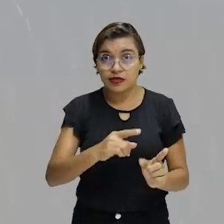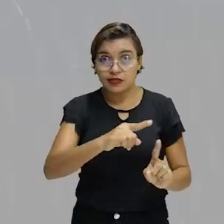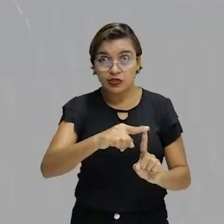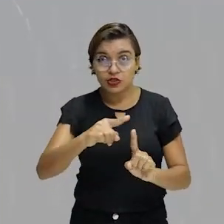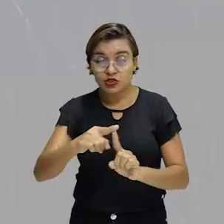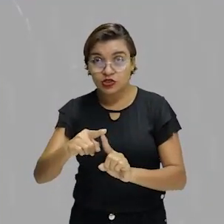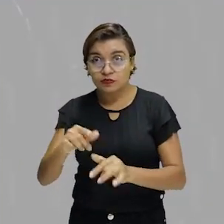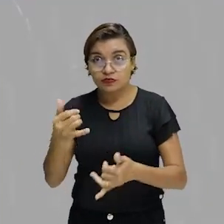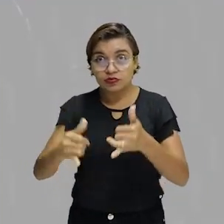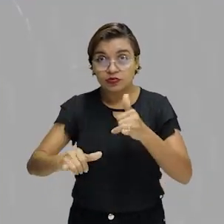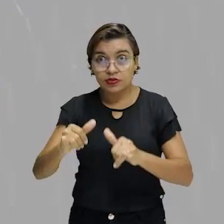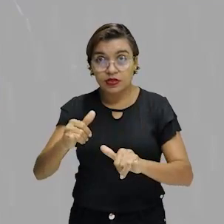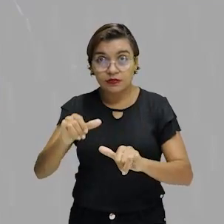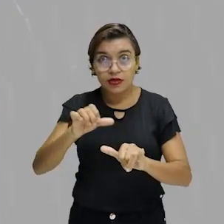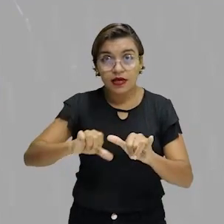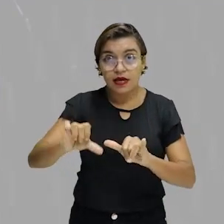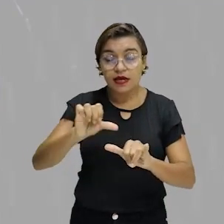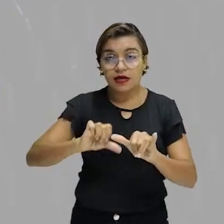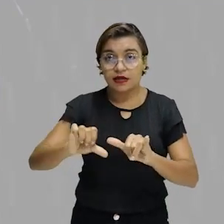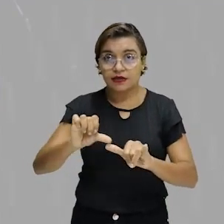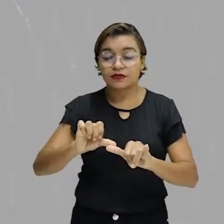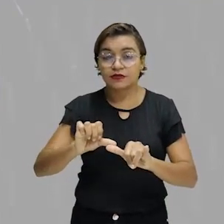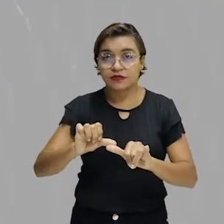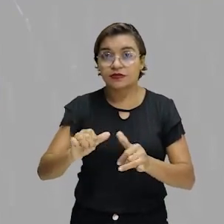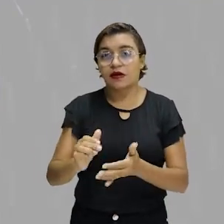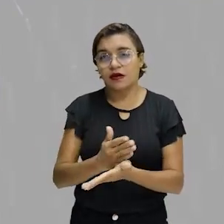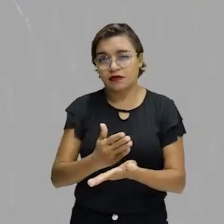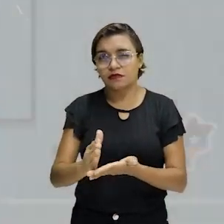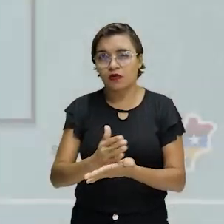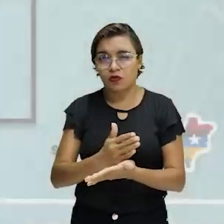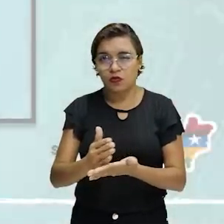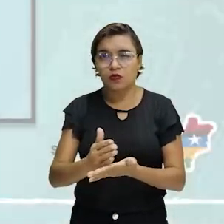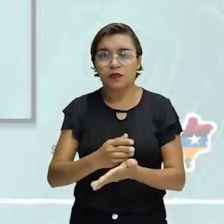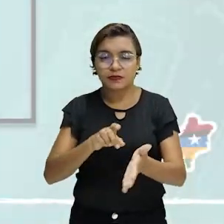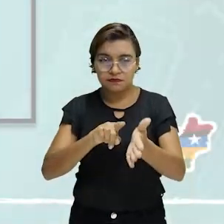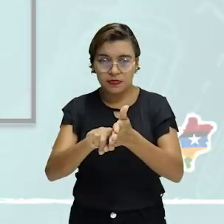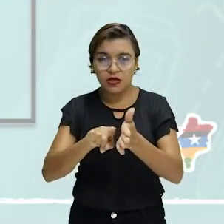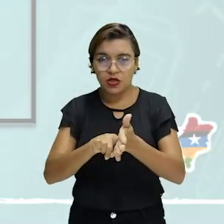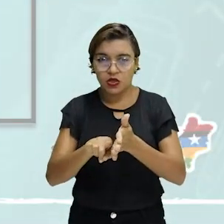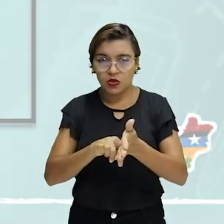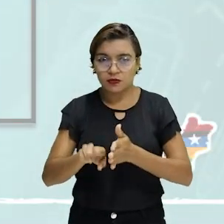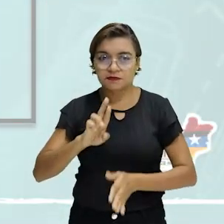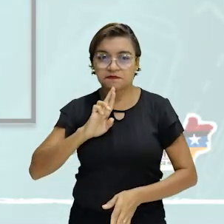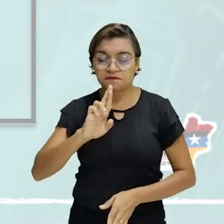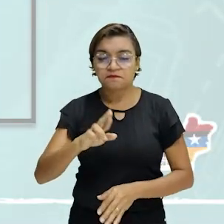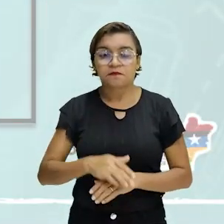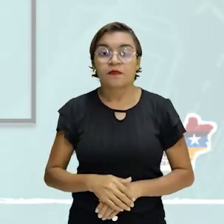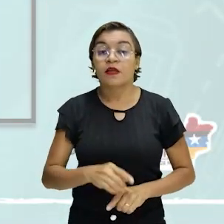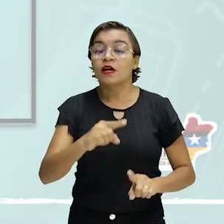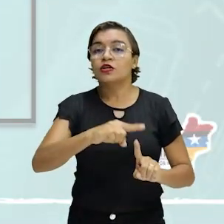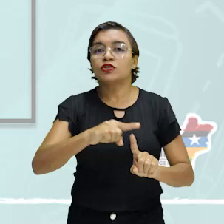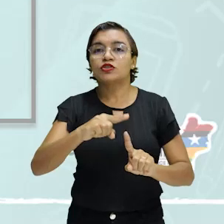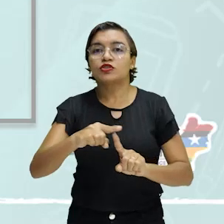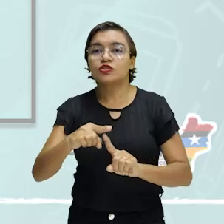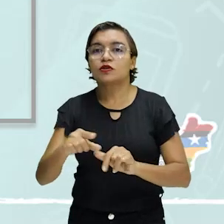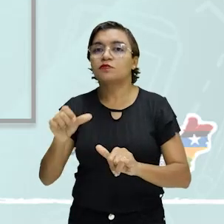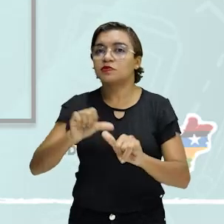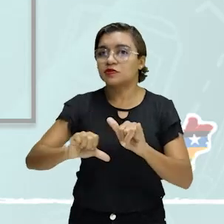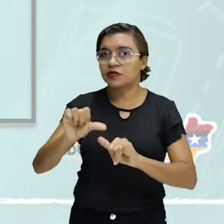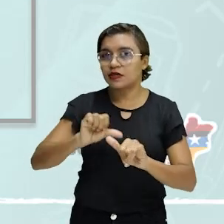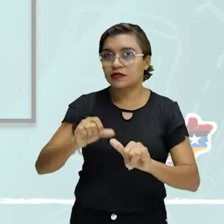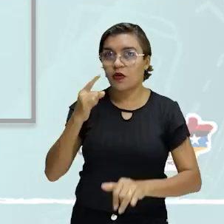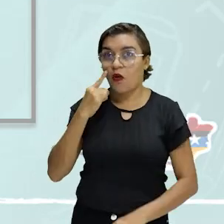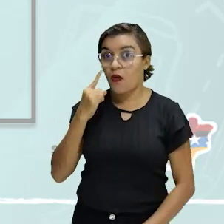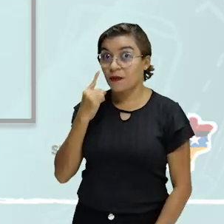reações através da resolução de questões quais são os tipos de reações químicas turma